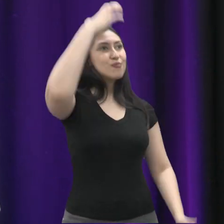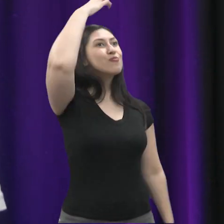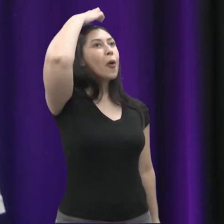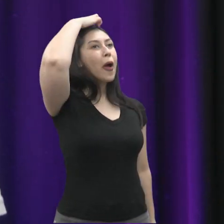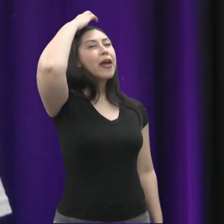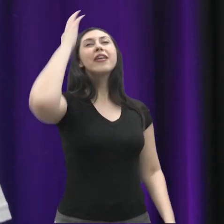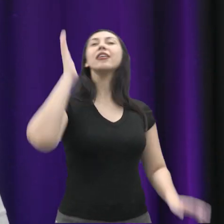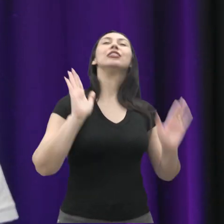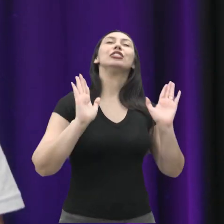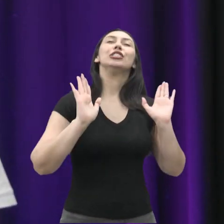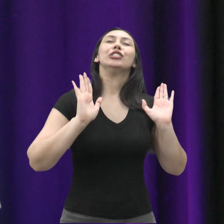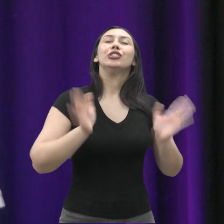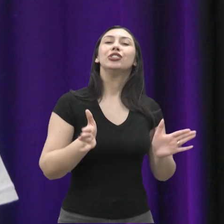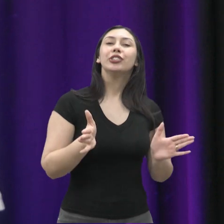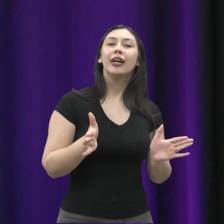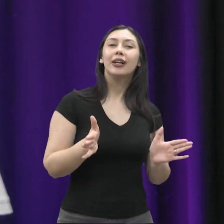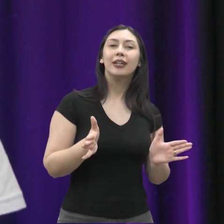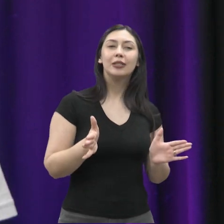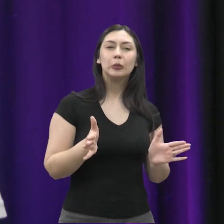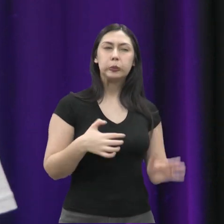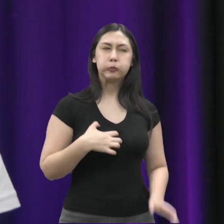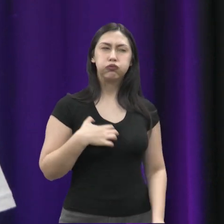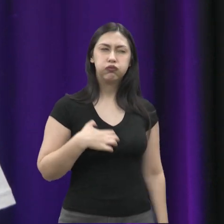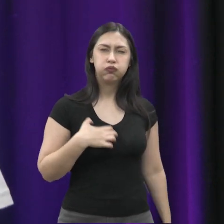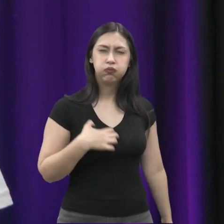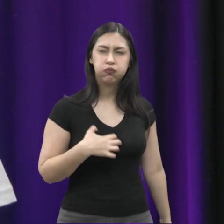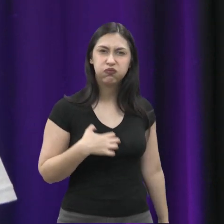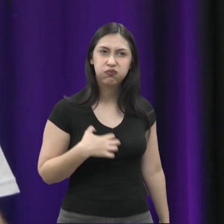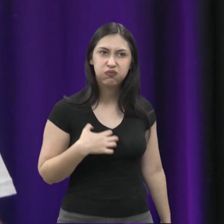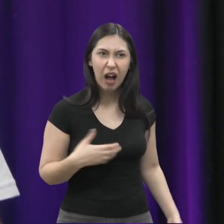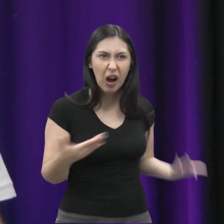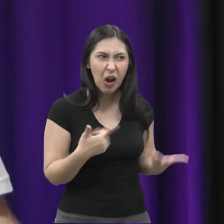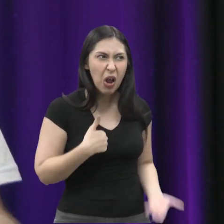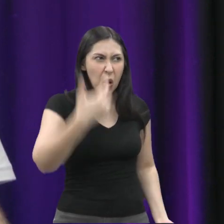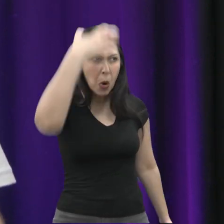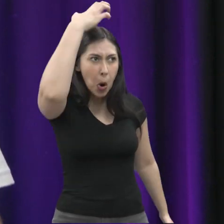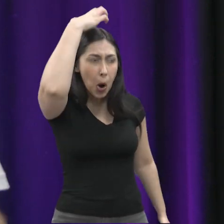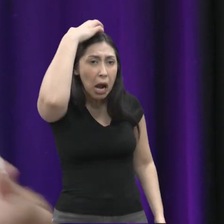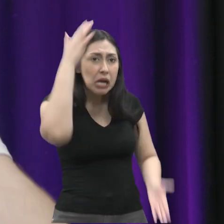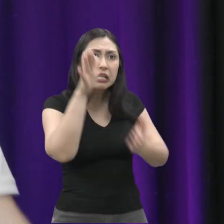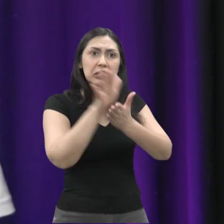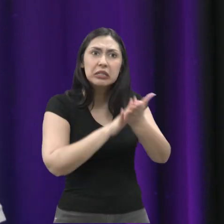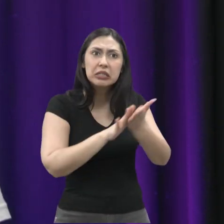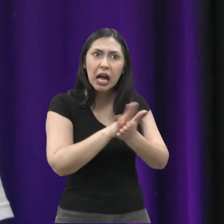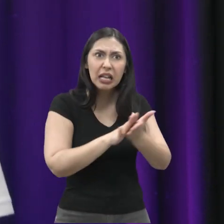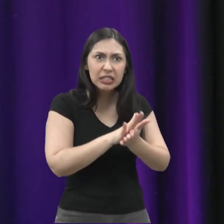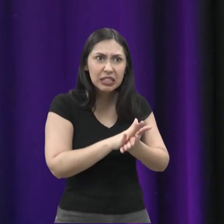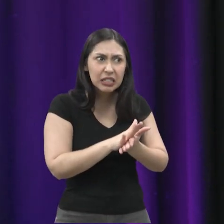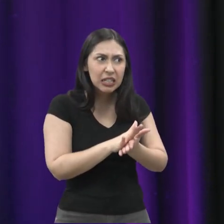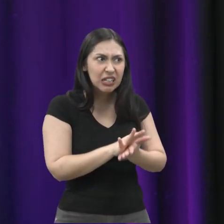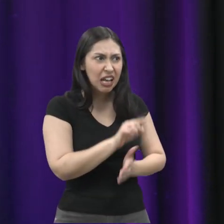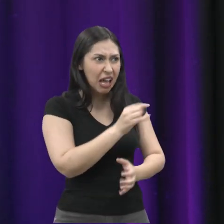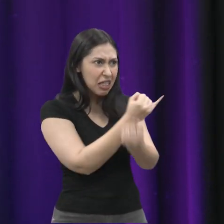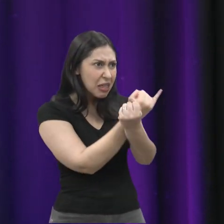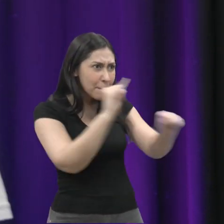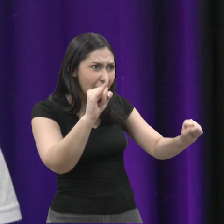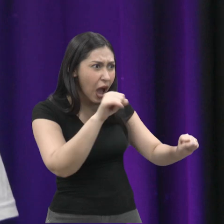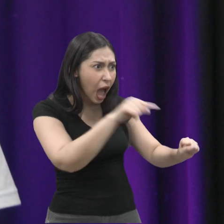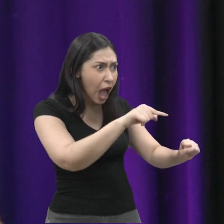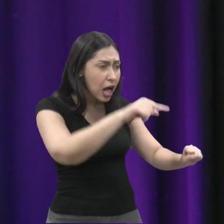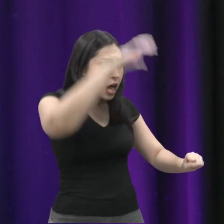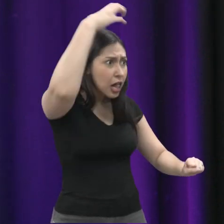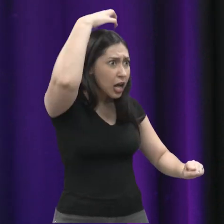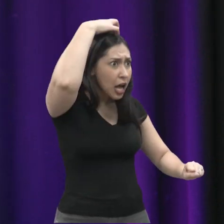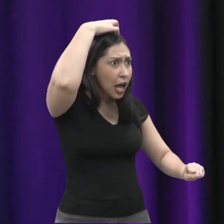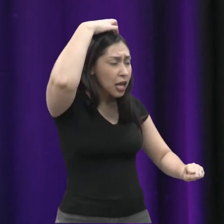dele, e ele já estava contrariado pelo fato de que não seria, se houvesse sucessão, seria da princesa Isabel,